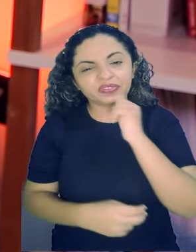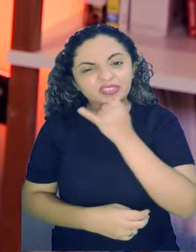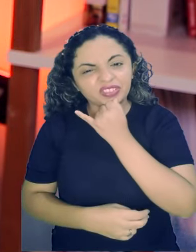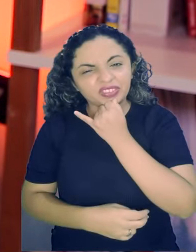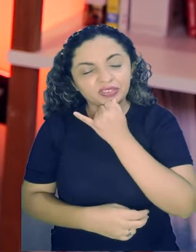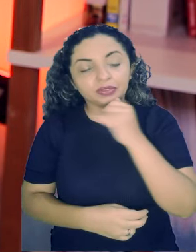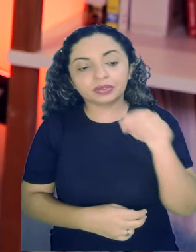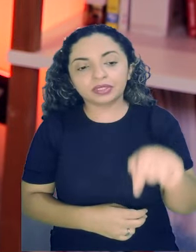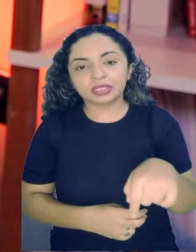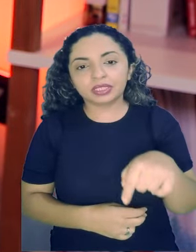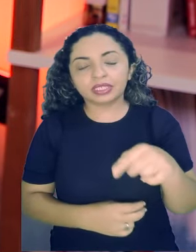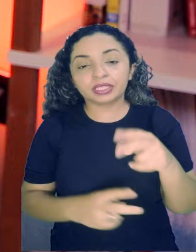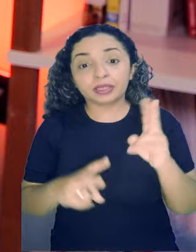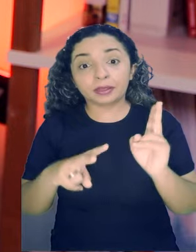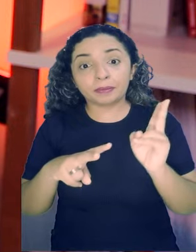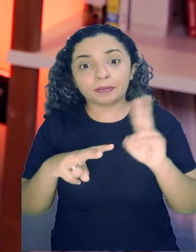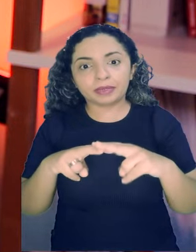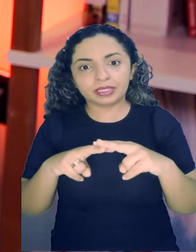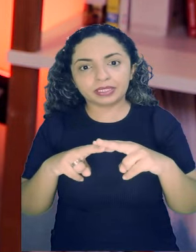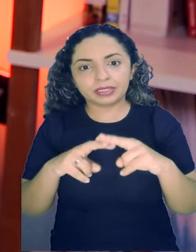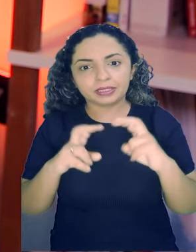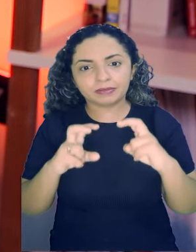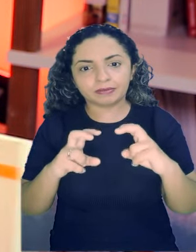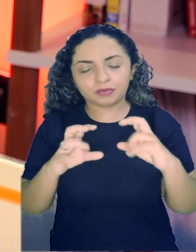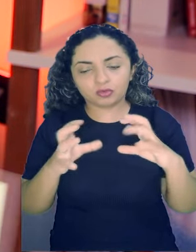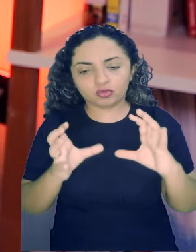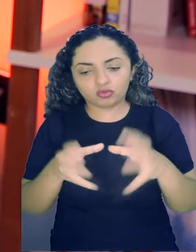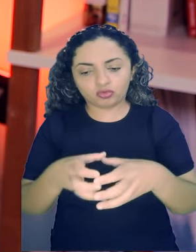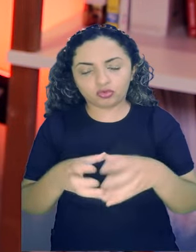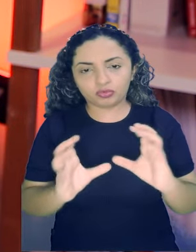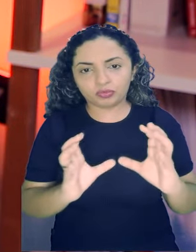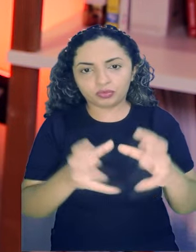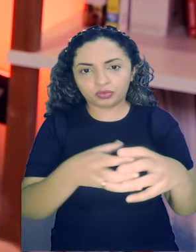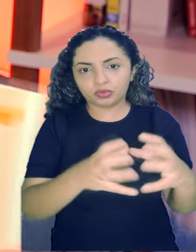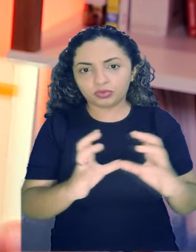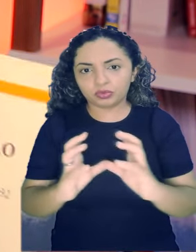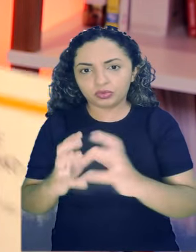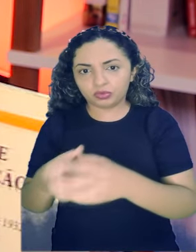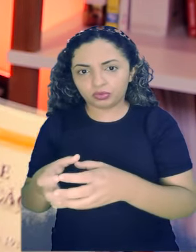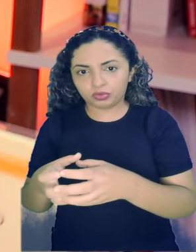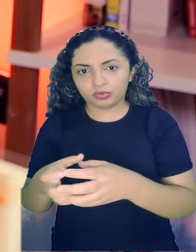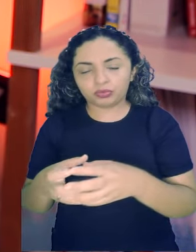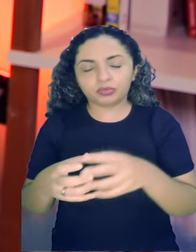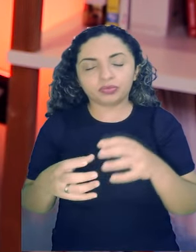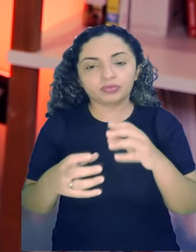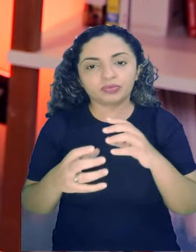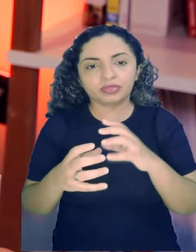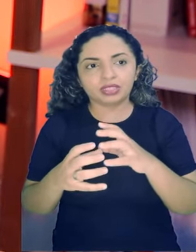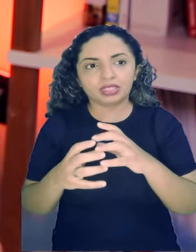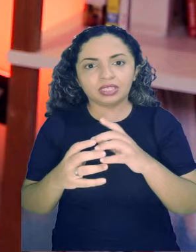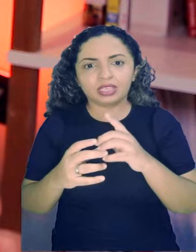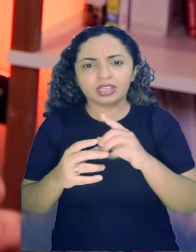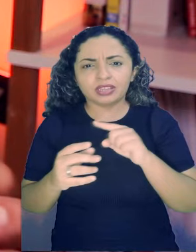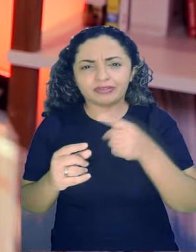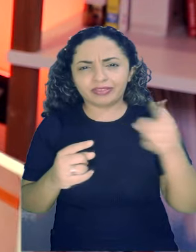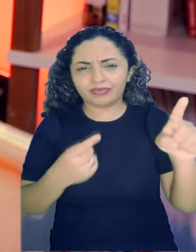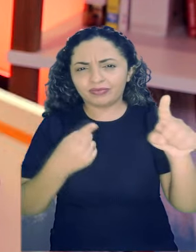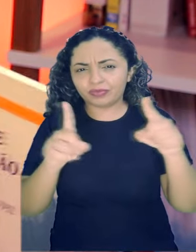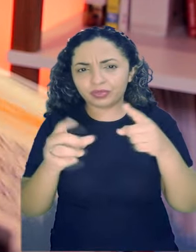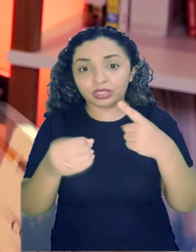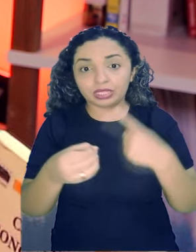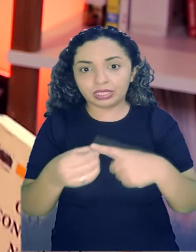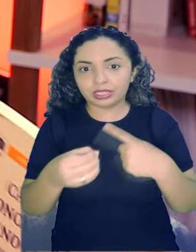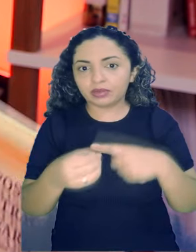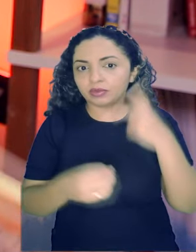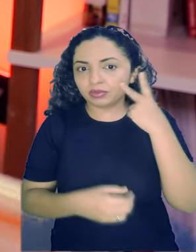história tristíssima sobre a criação de vários campos de concentração isolados no interior